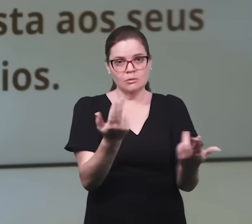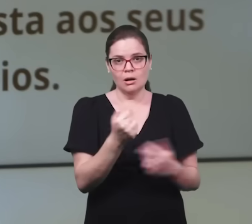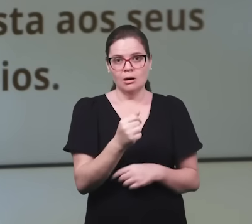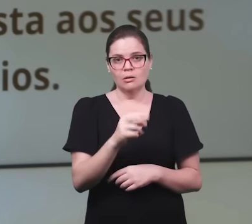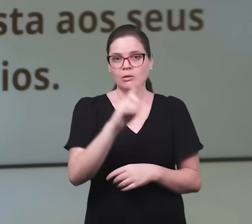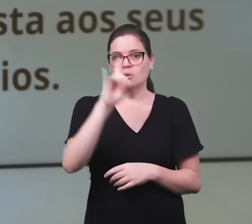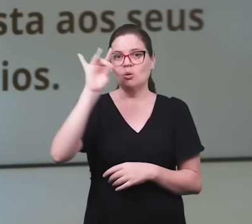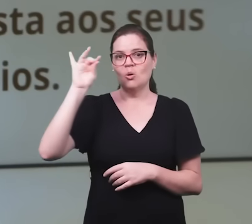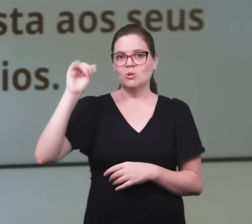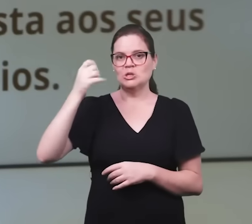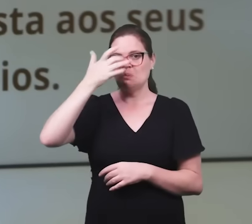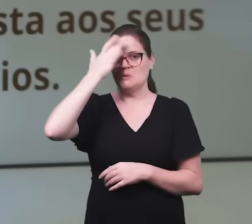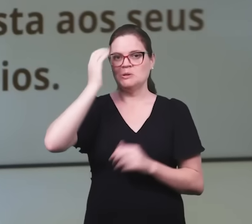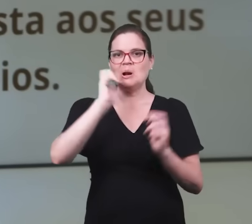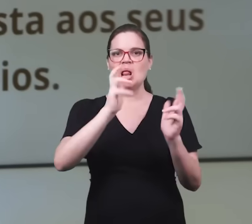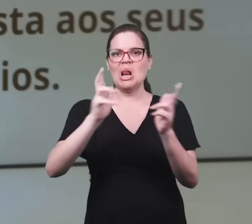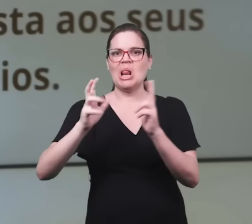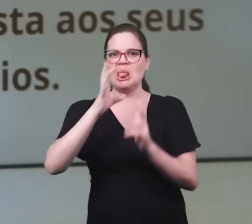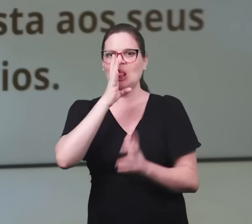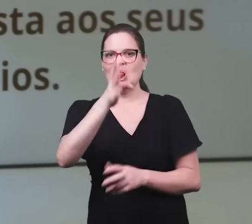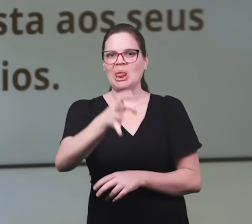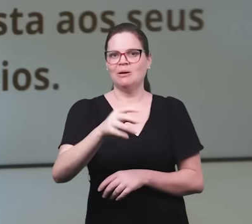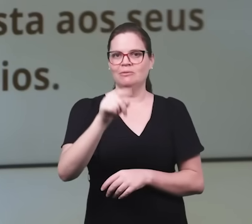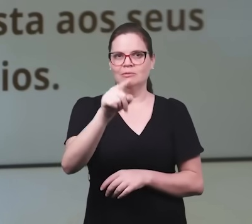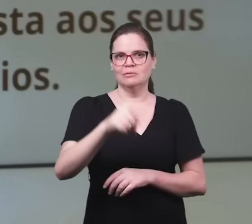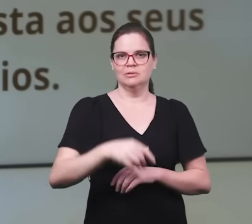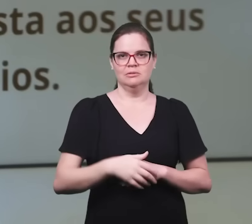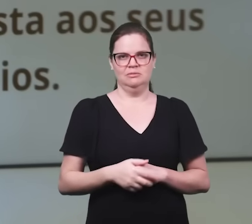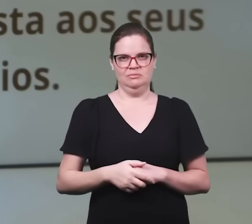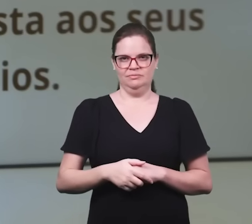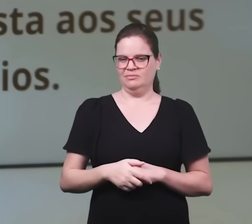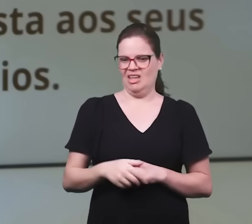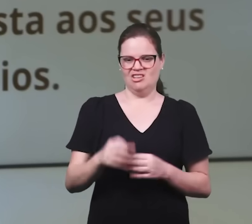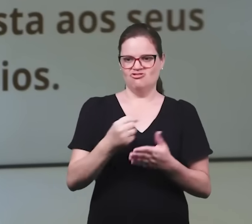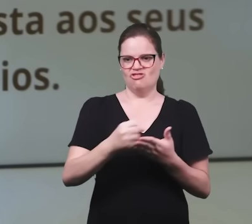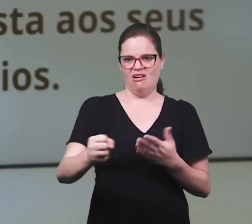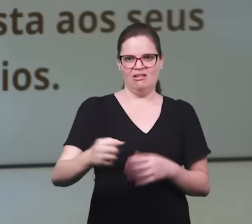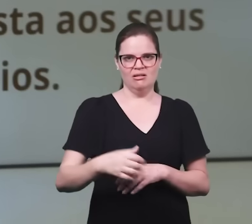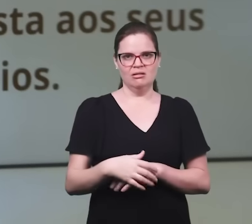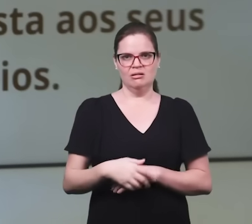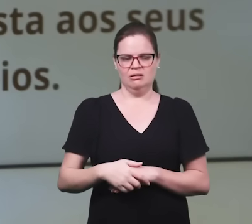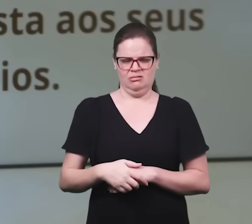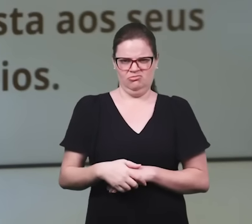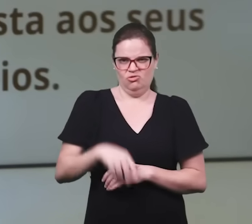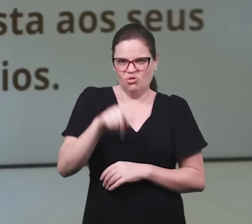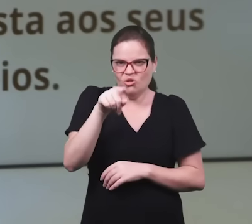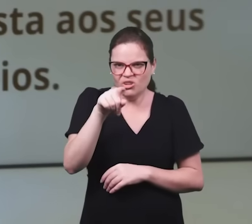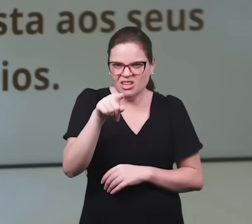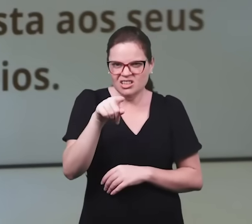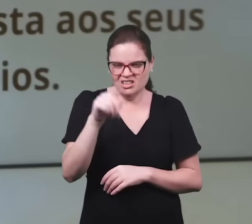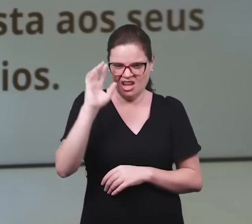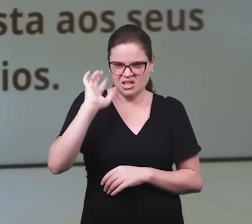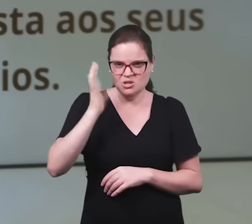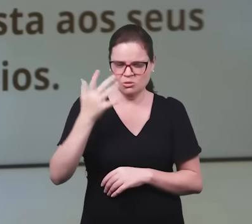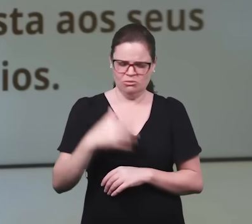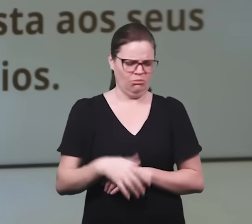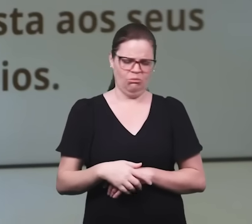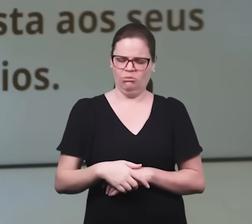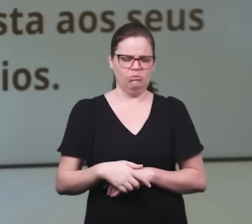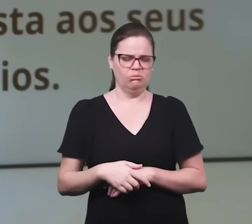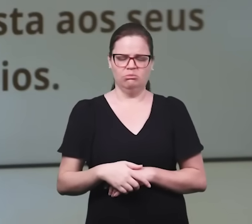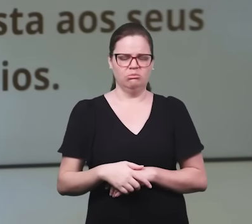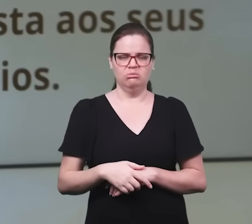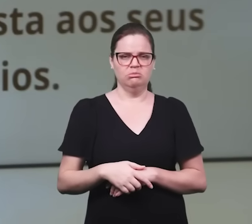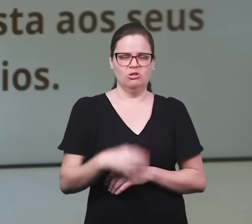ouvido comentários mais ou menos assim, ah, mas não tem jeito, como é que você vai resolver isso? Não